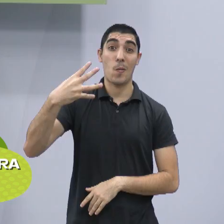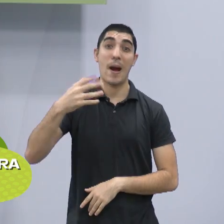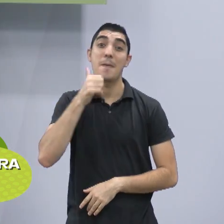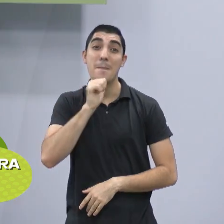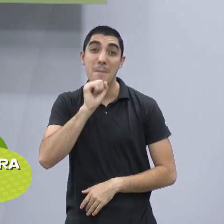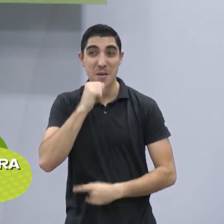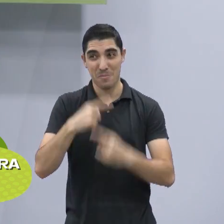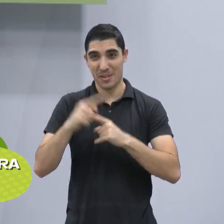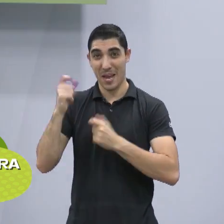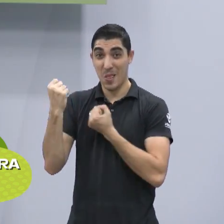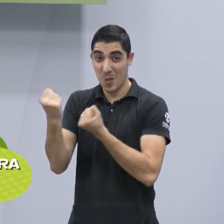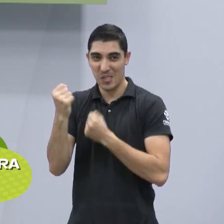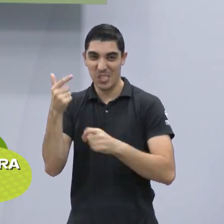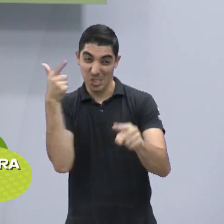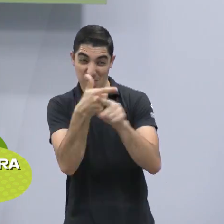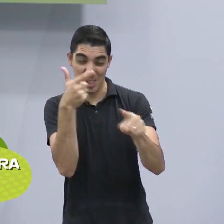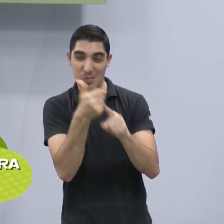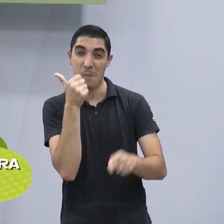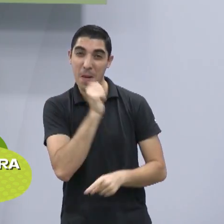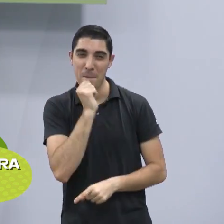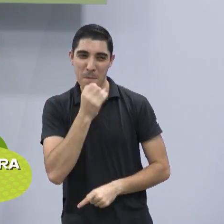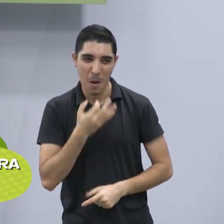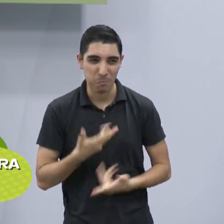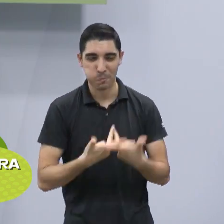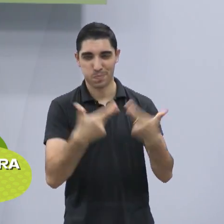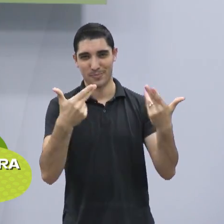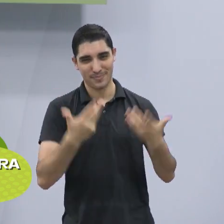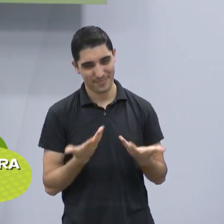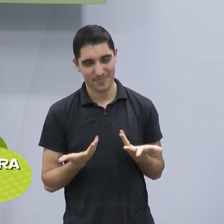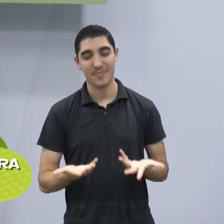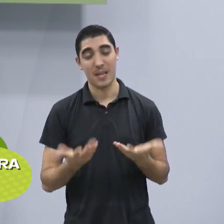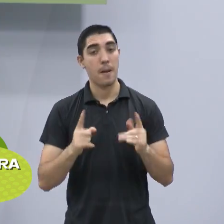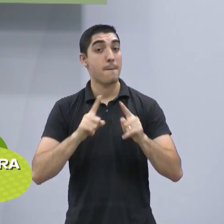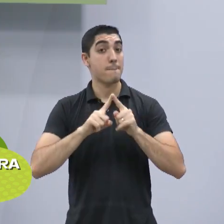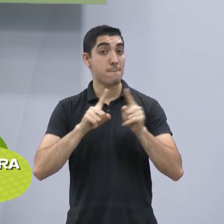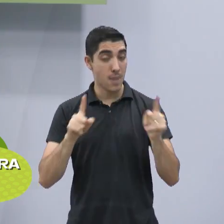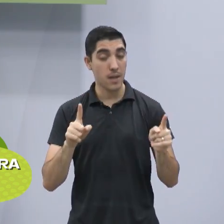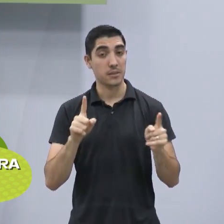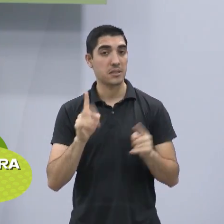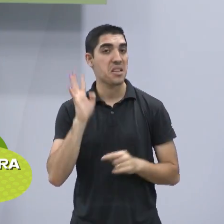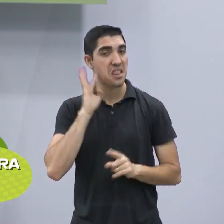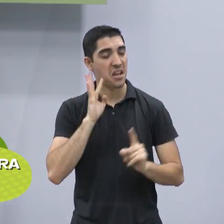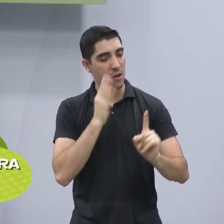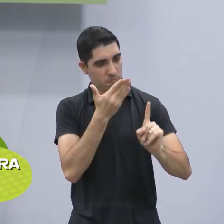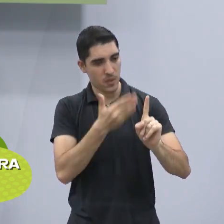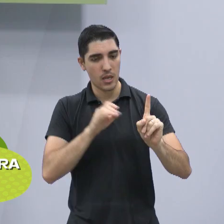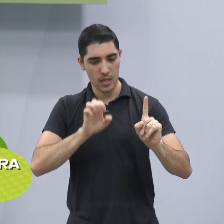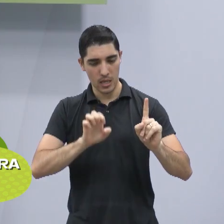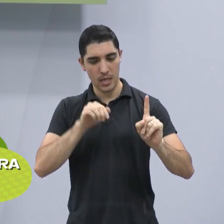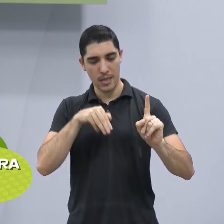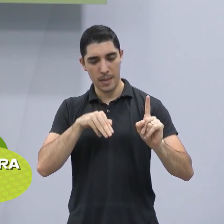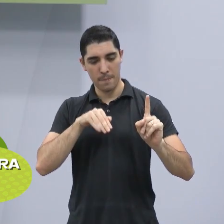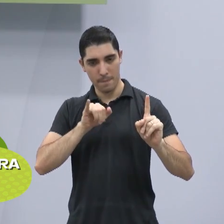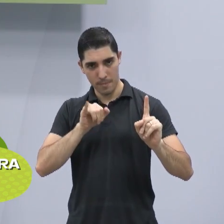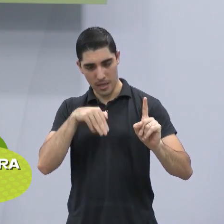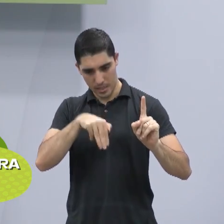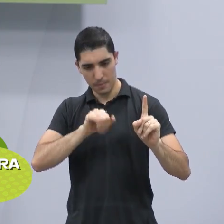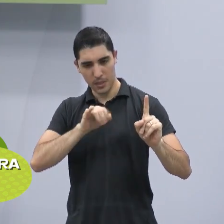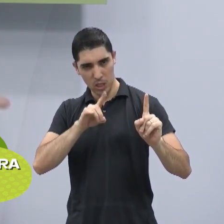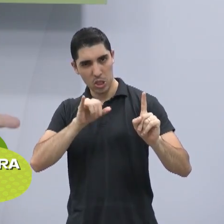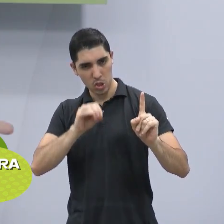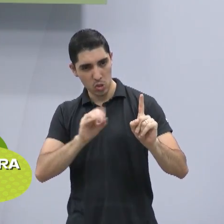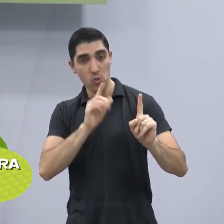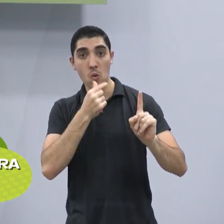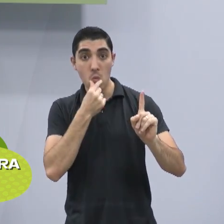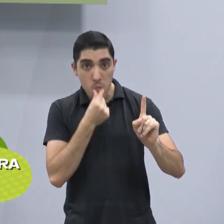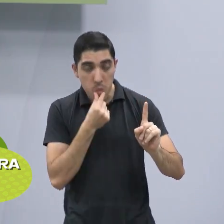outra o pessoal homenageia do jeito que quiser. Mas é muito legal, né? O Emídio que fez história no futebol brasileiro, né? Não